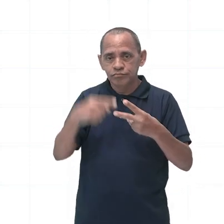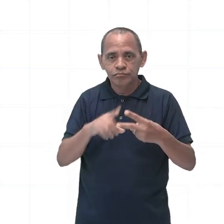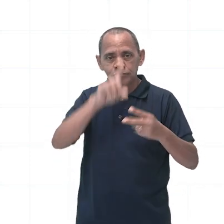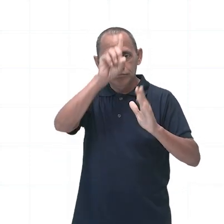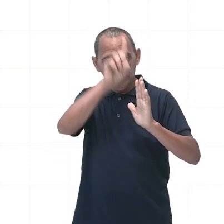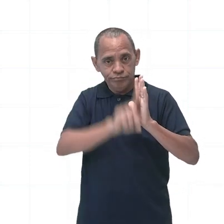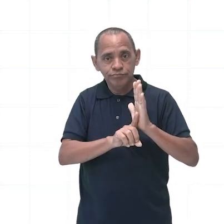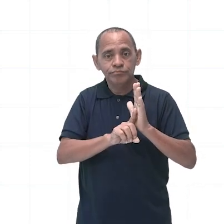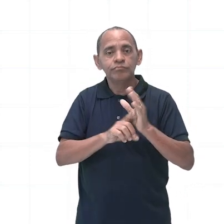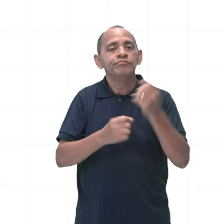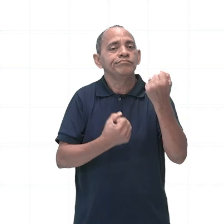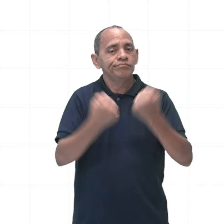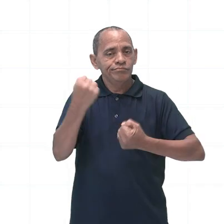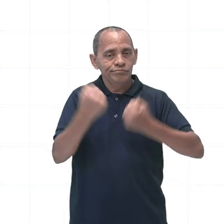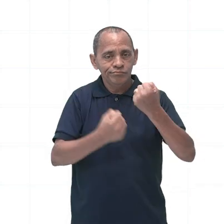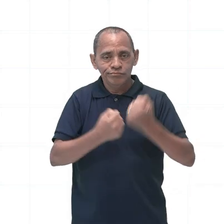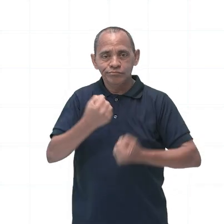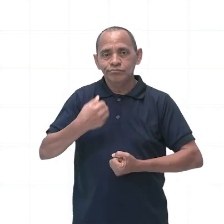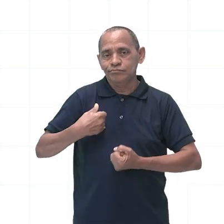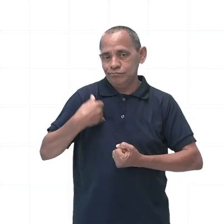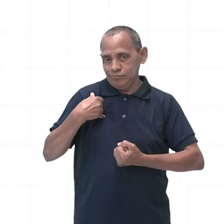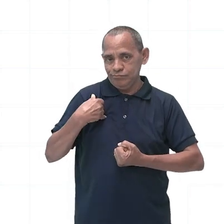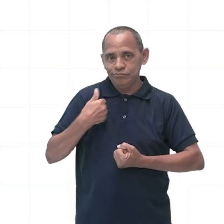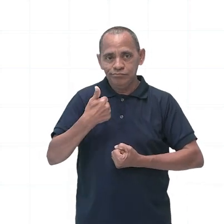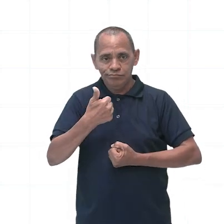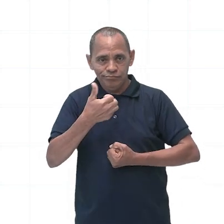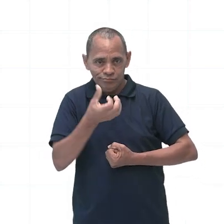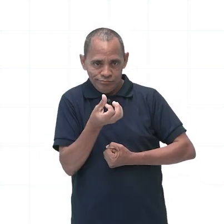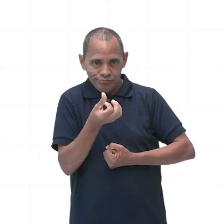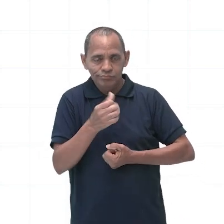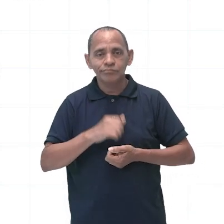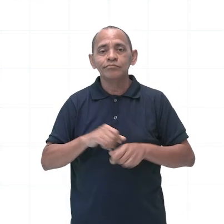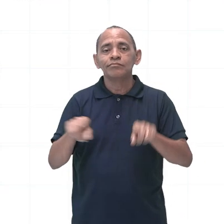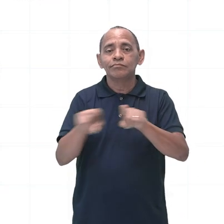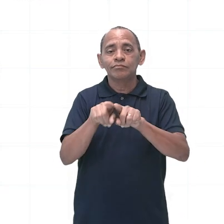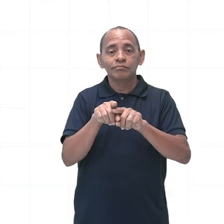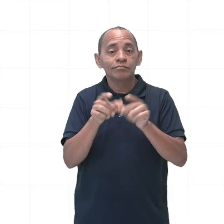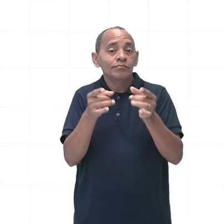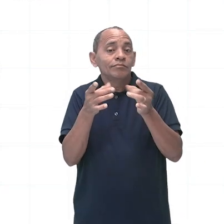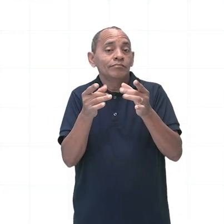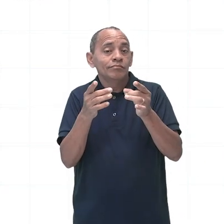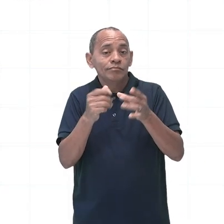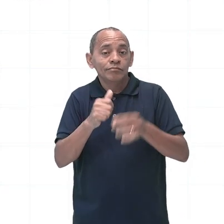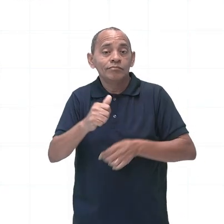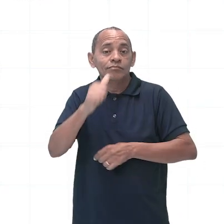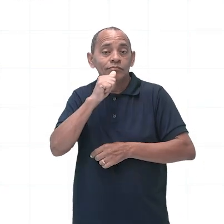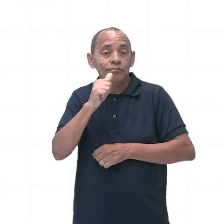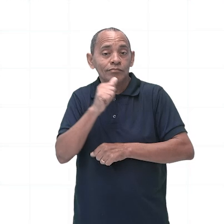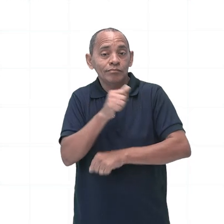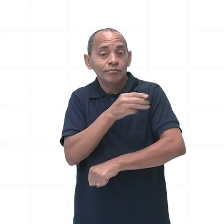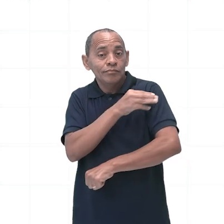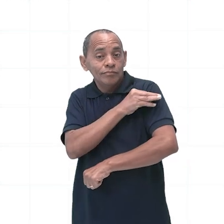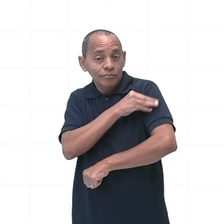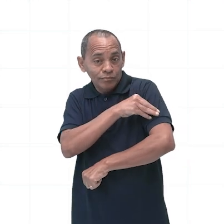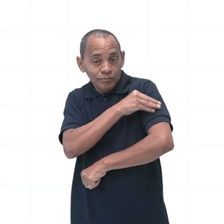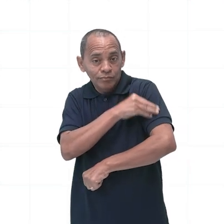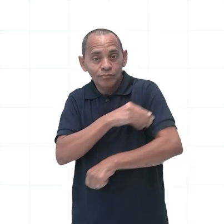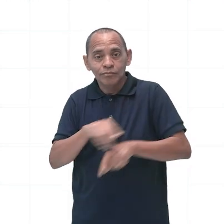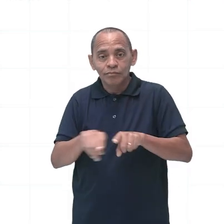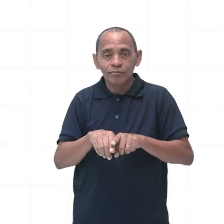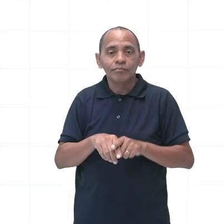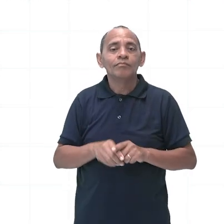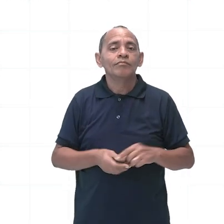de dirigir aos 16 anos e a venda de bebidas alcoólicas para adolescentes